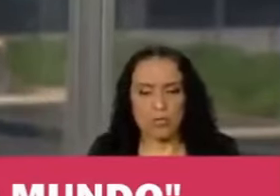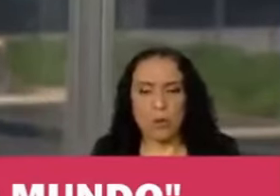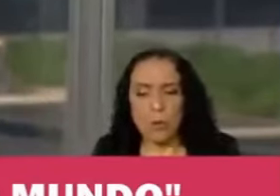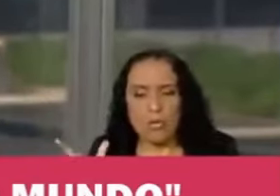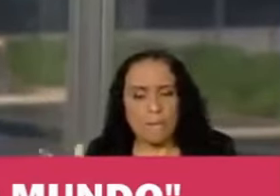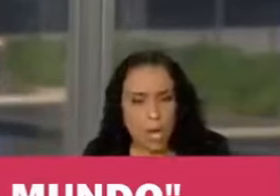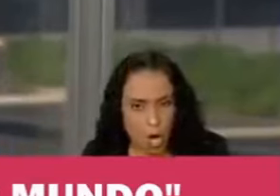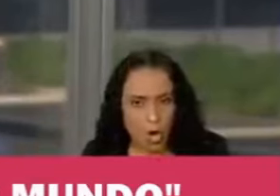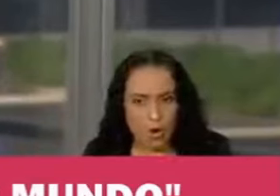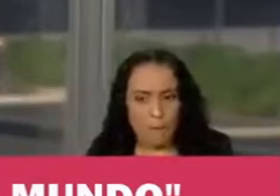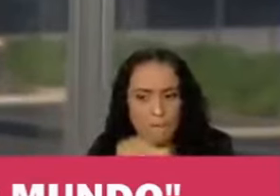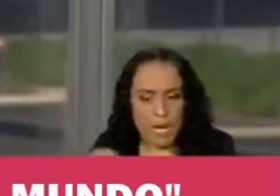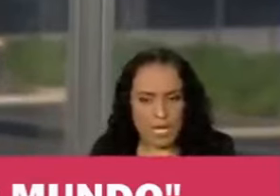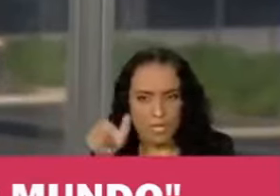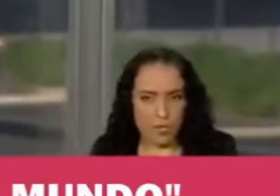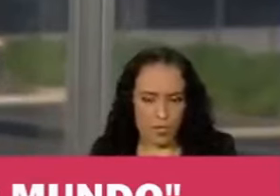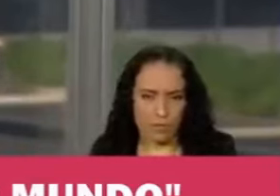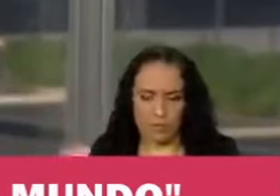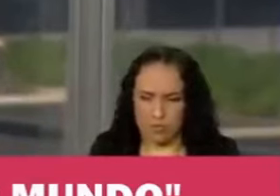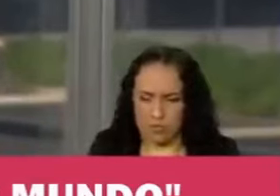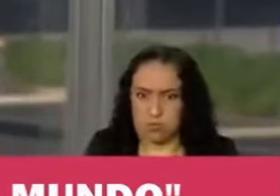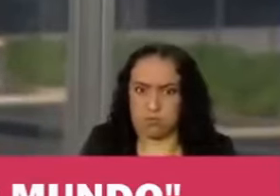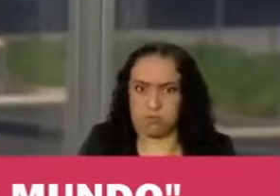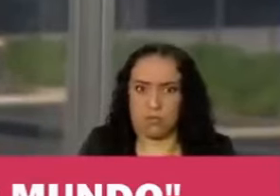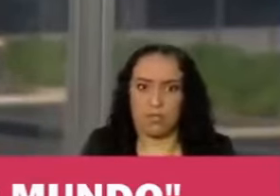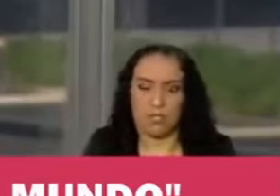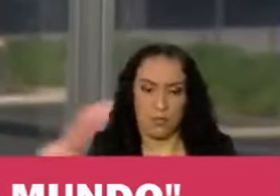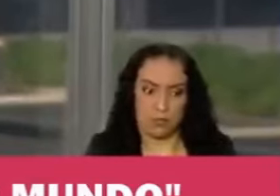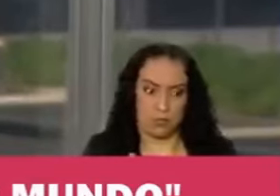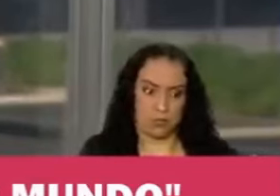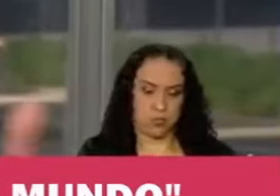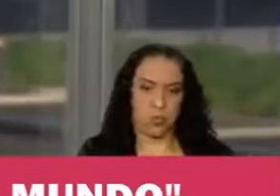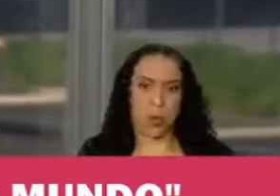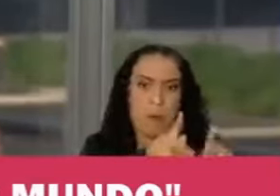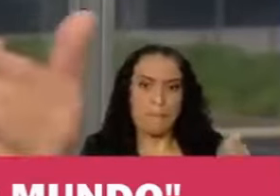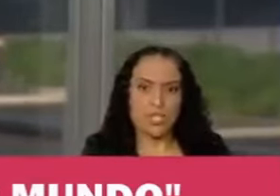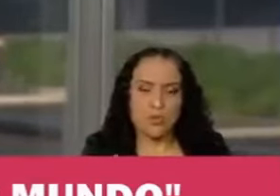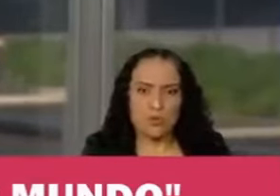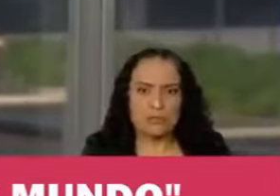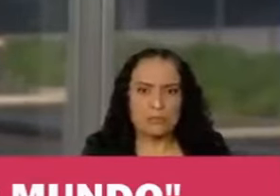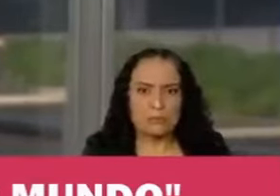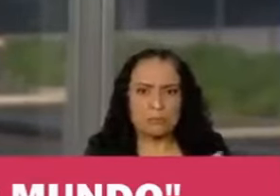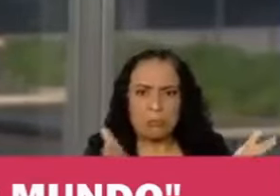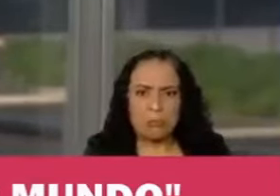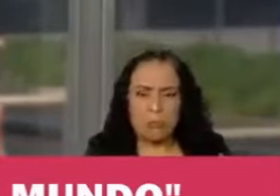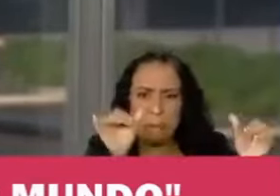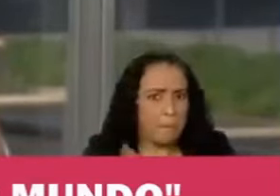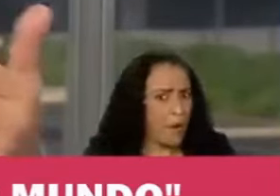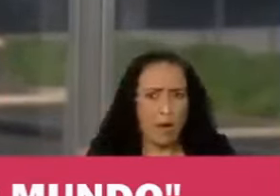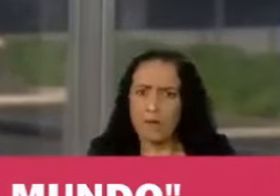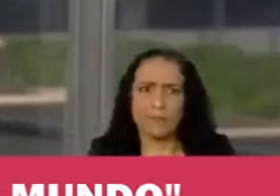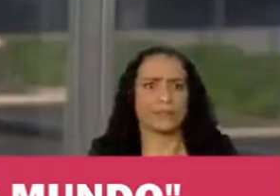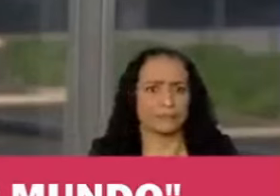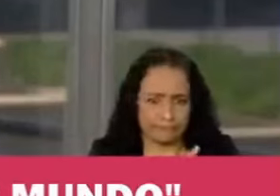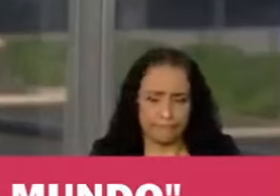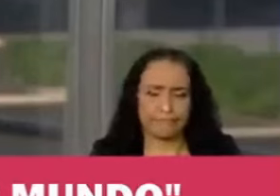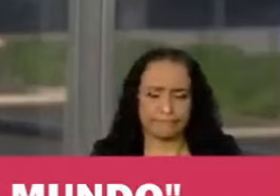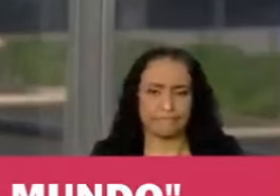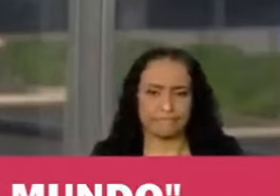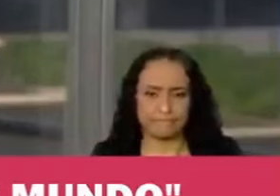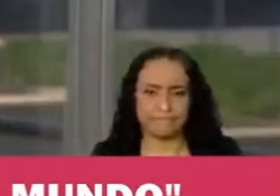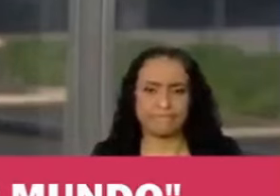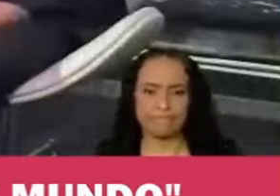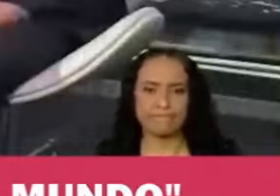menor de países e de pessoas, e um contingente cada vez maior de pessoas que vivem abaixo da linha da miséria, abaixo da linha da